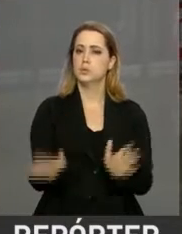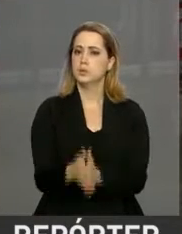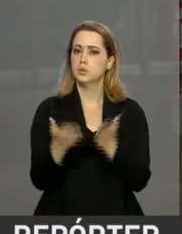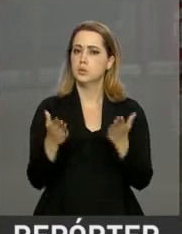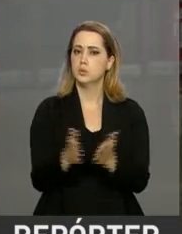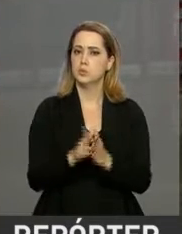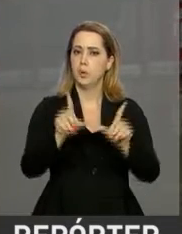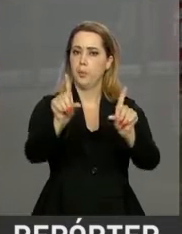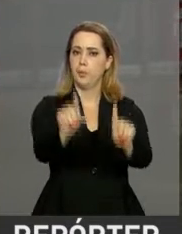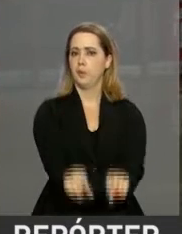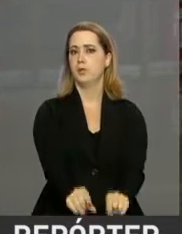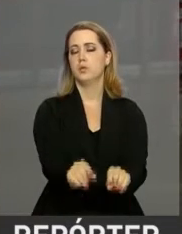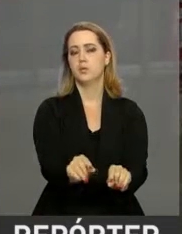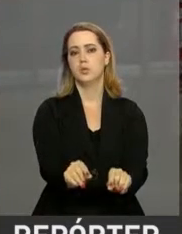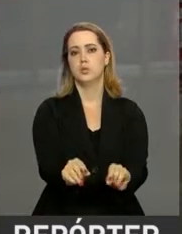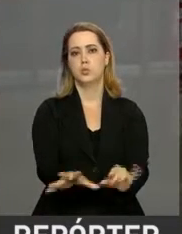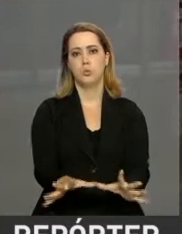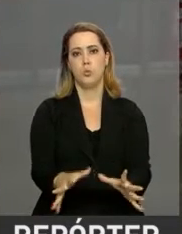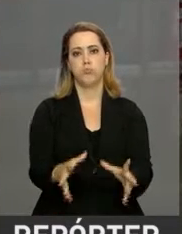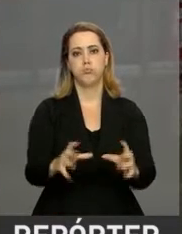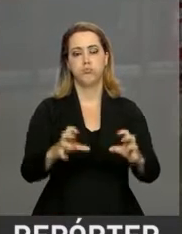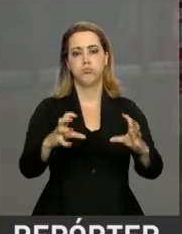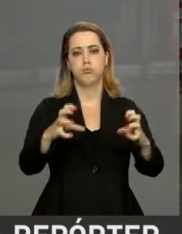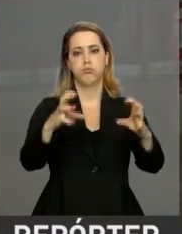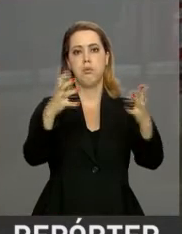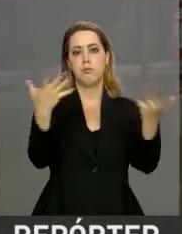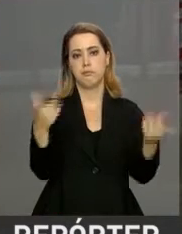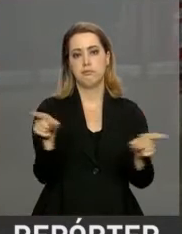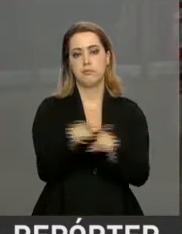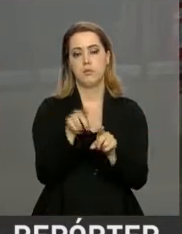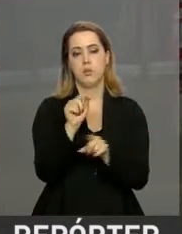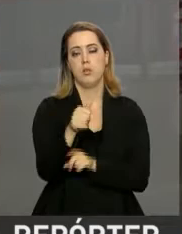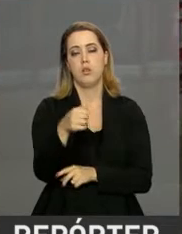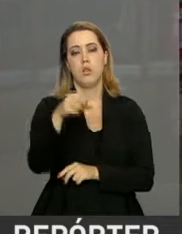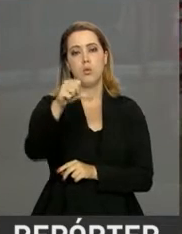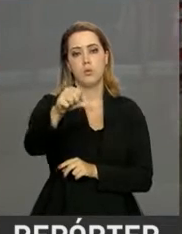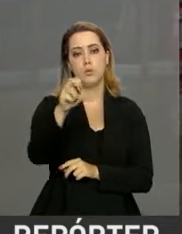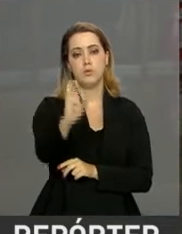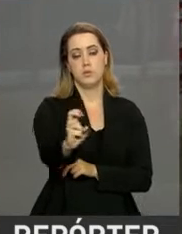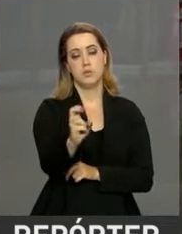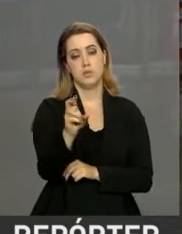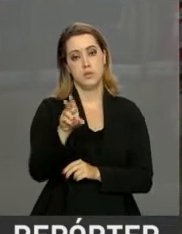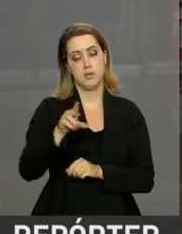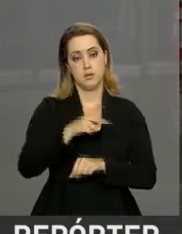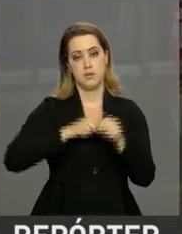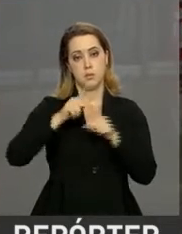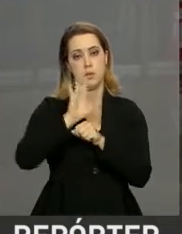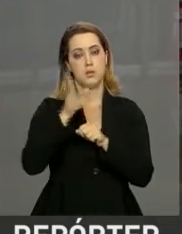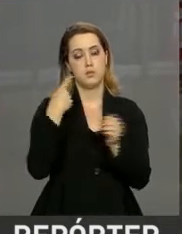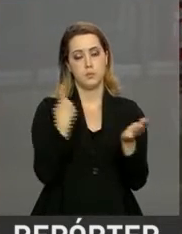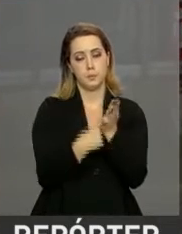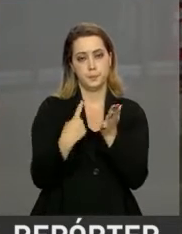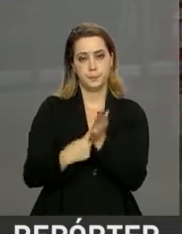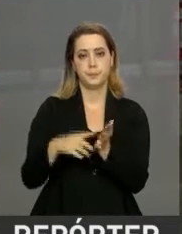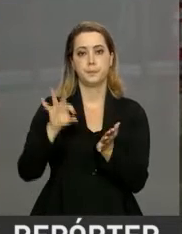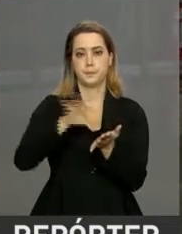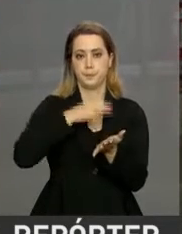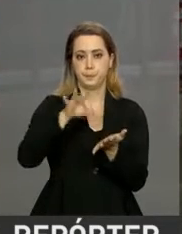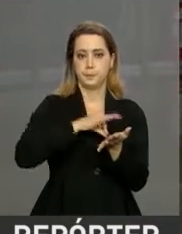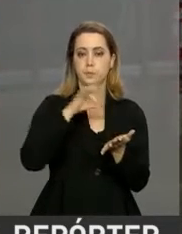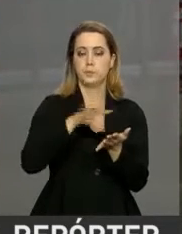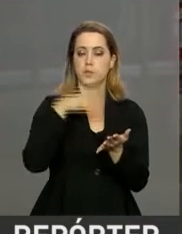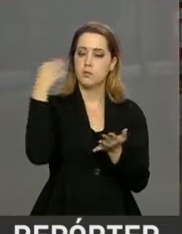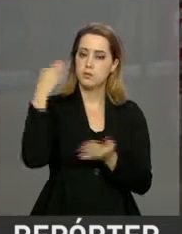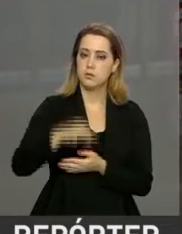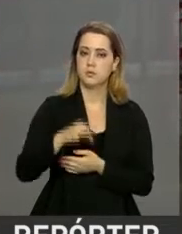de 92 países já ratificaram o acordo. O limite mínimo era de 55 países para que o